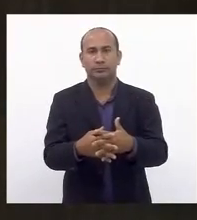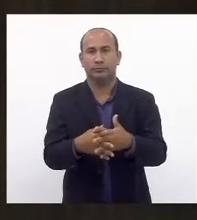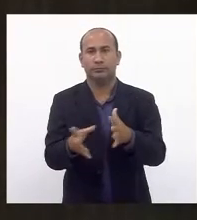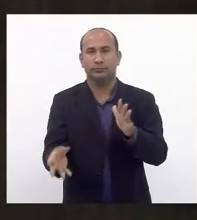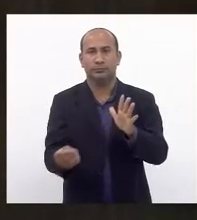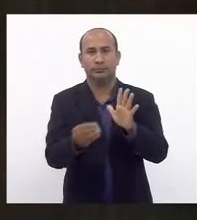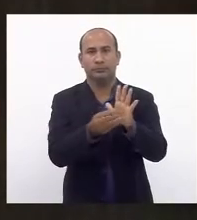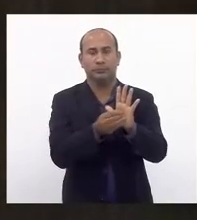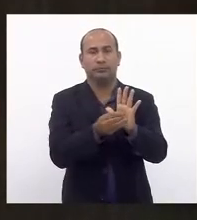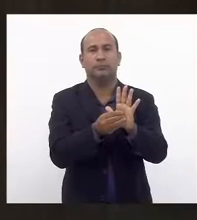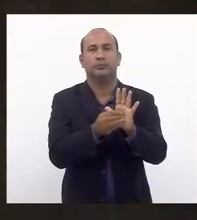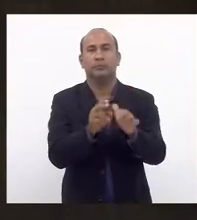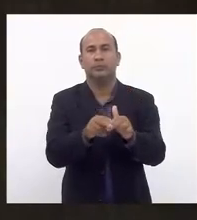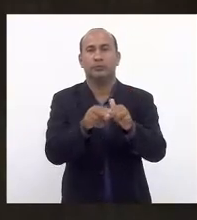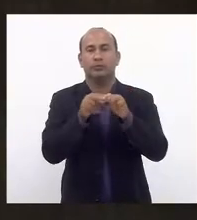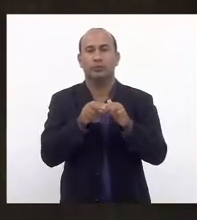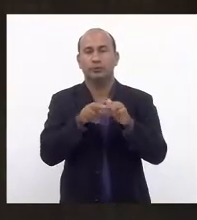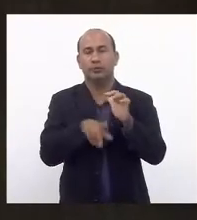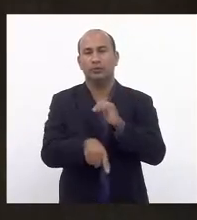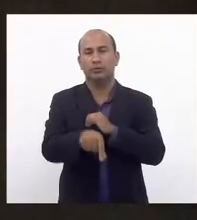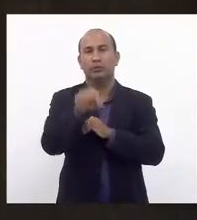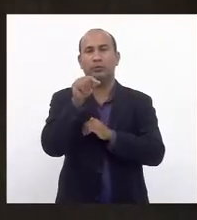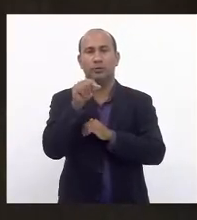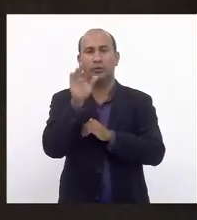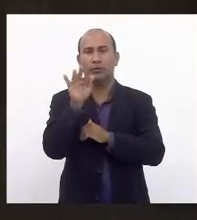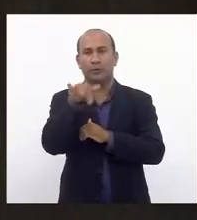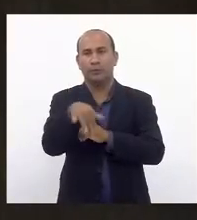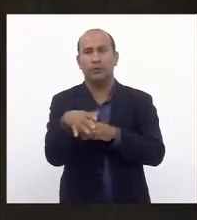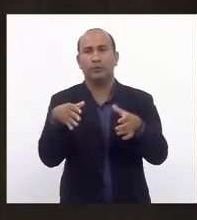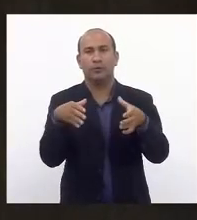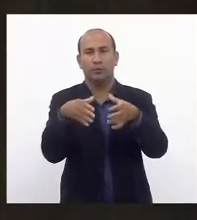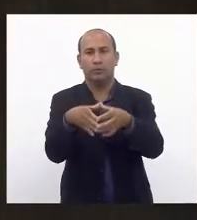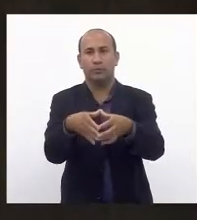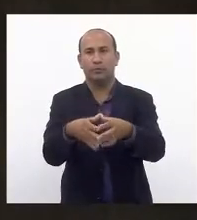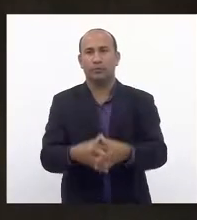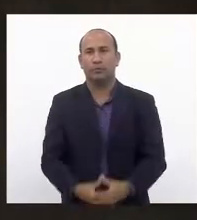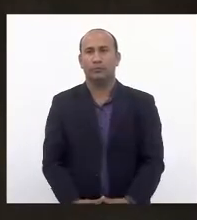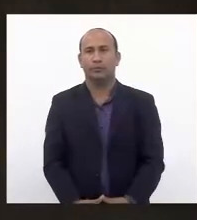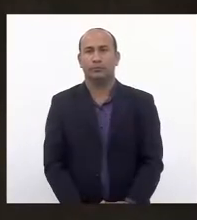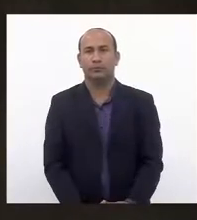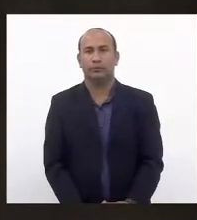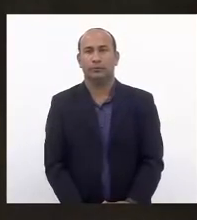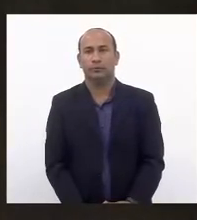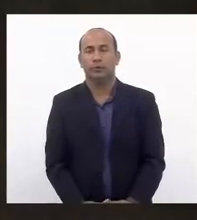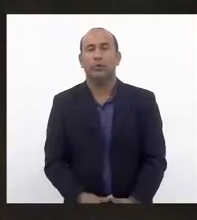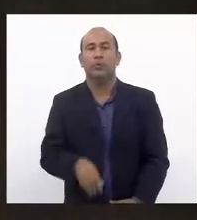publicação da decisão definitiva por parte do Tribunal. Em síntese,